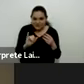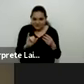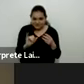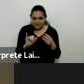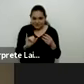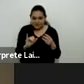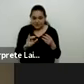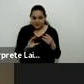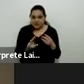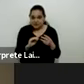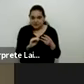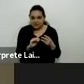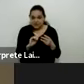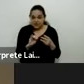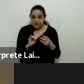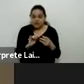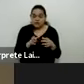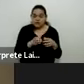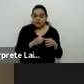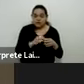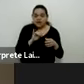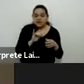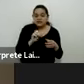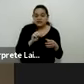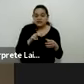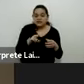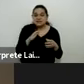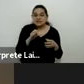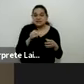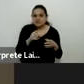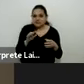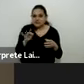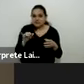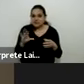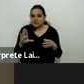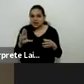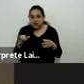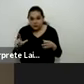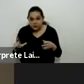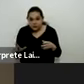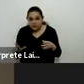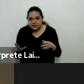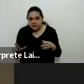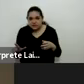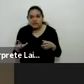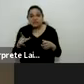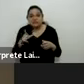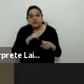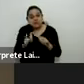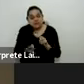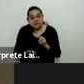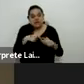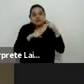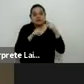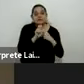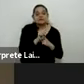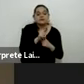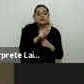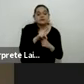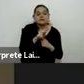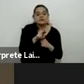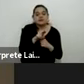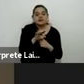nas isenções fiscais, mexesse em 20%, geraria um superávit na economia brasileira